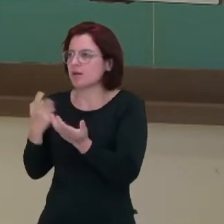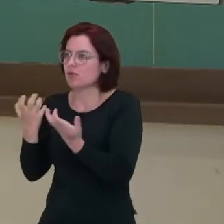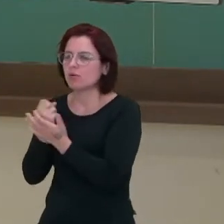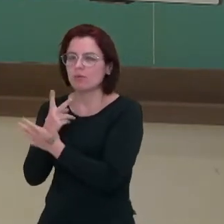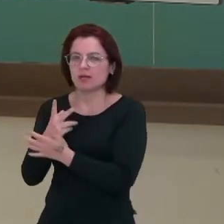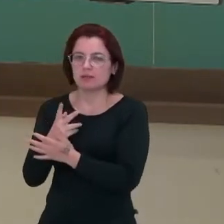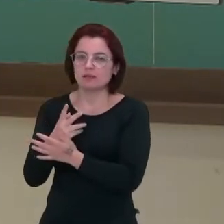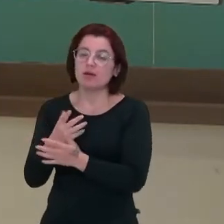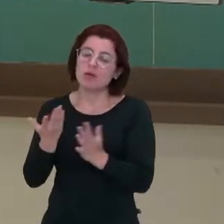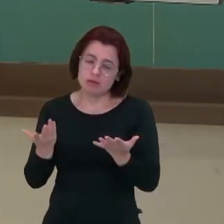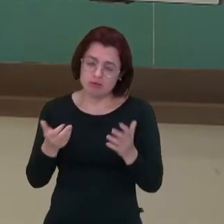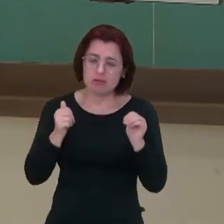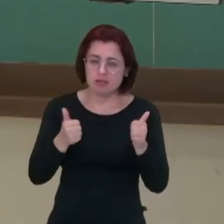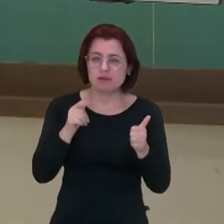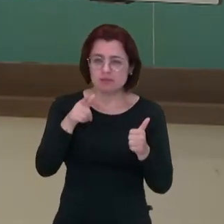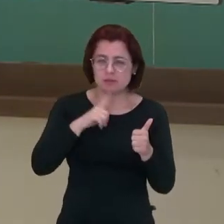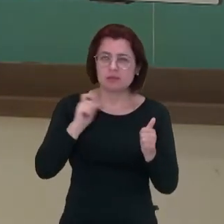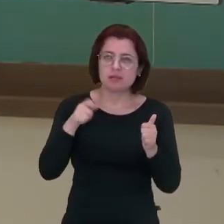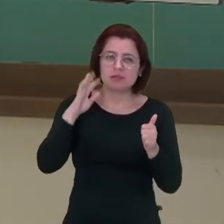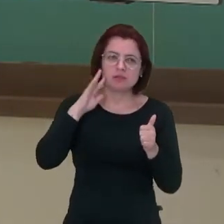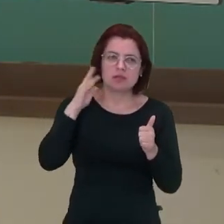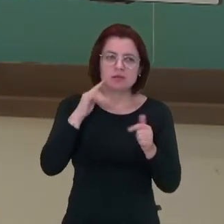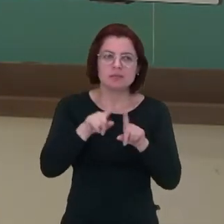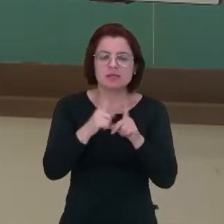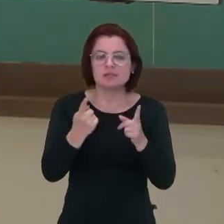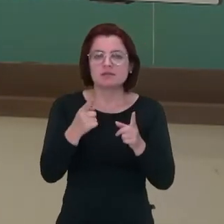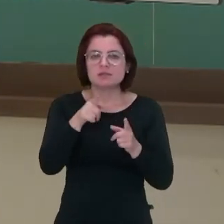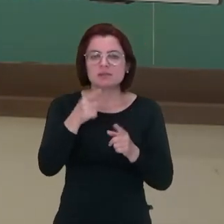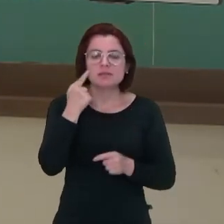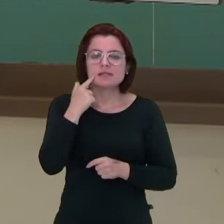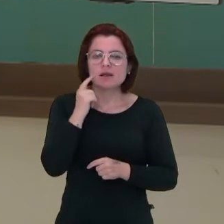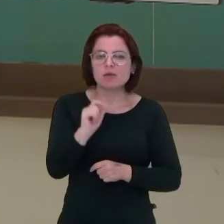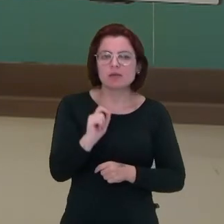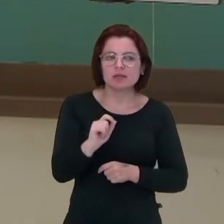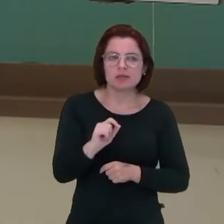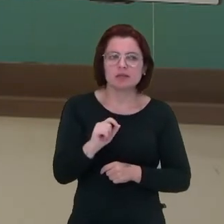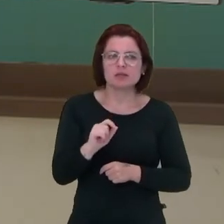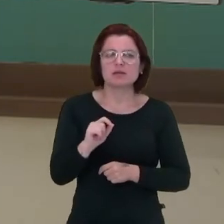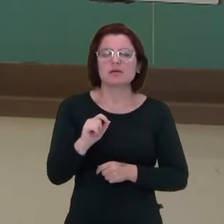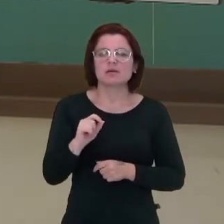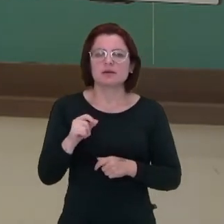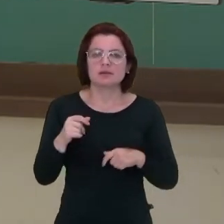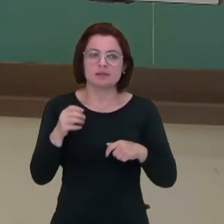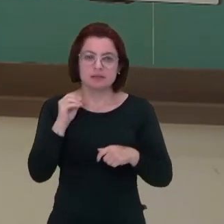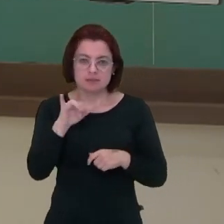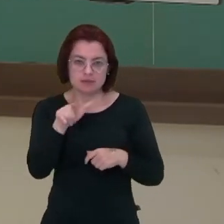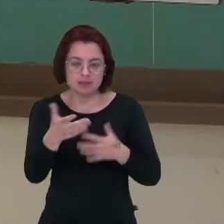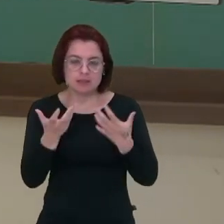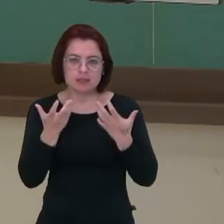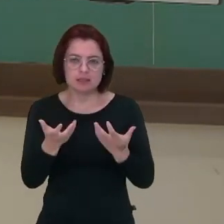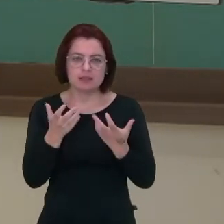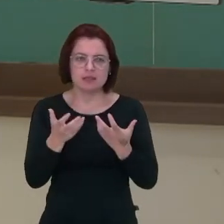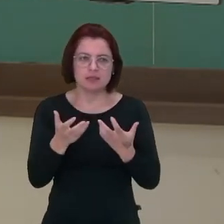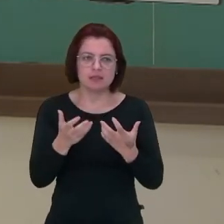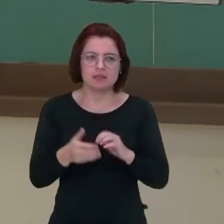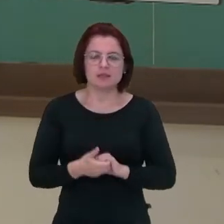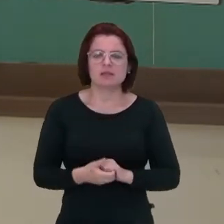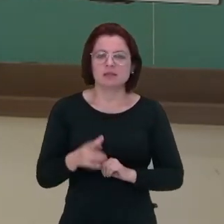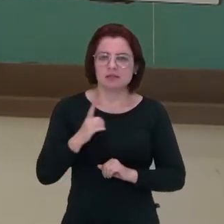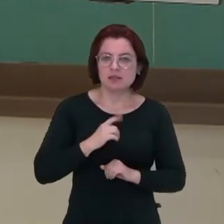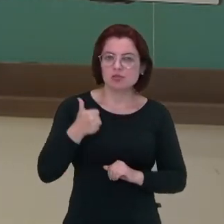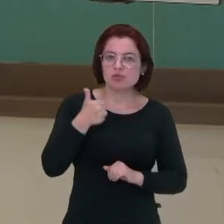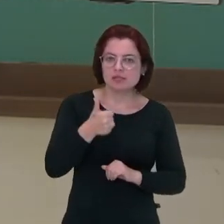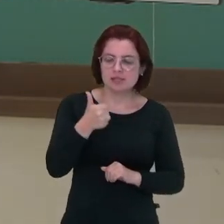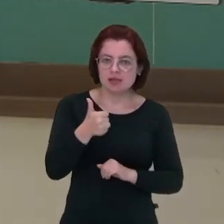problema você ter um sonho de consumo, mas ele não, você tem que começar a pensar exatamente se você quer chegar a ter um